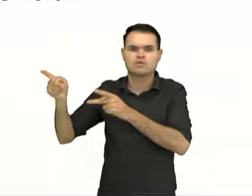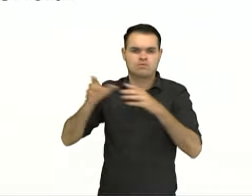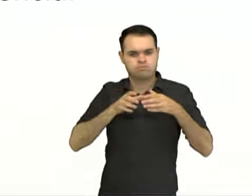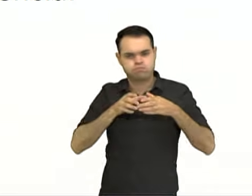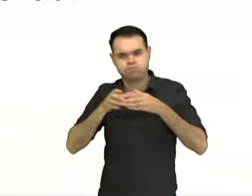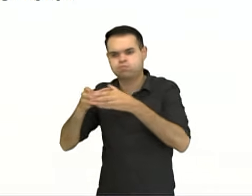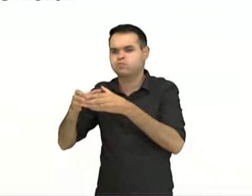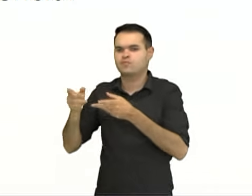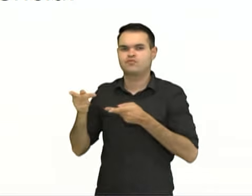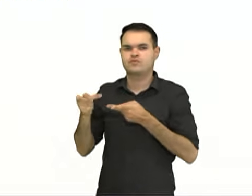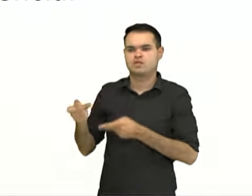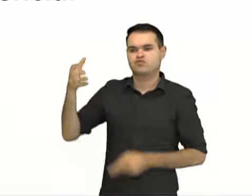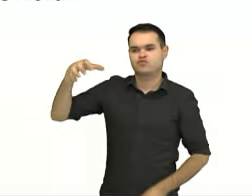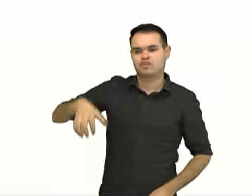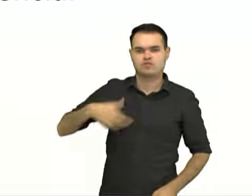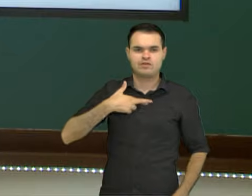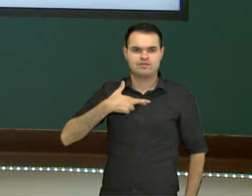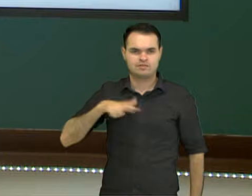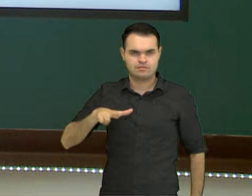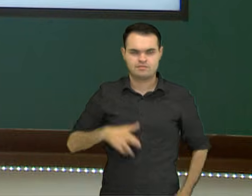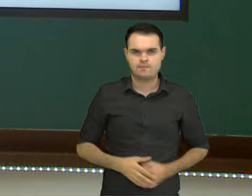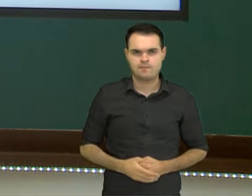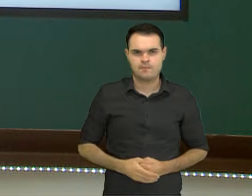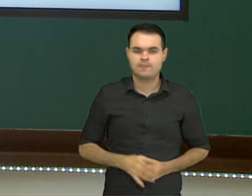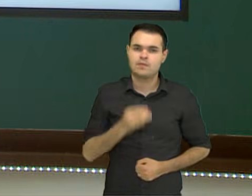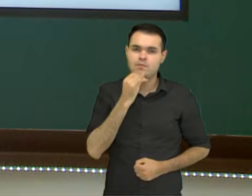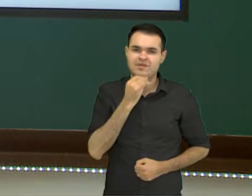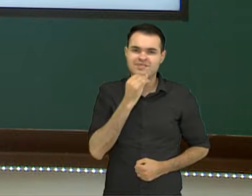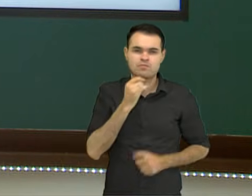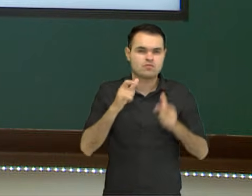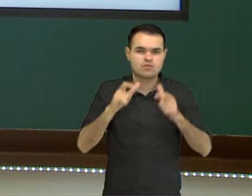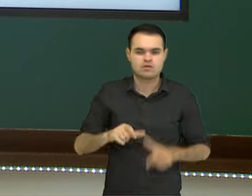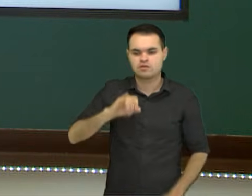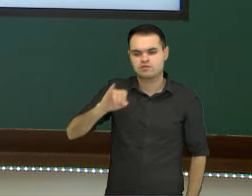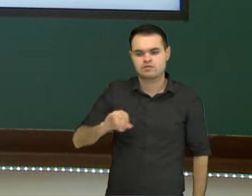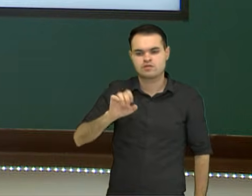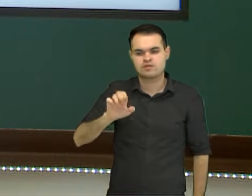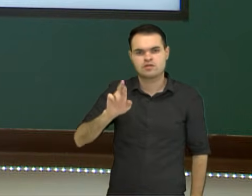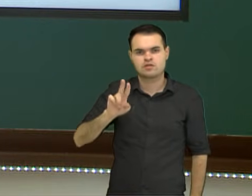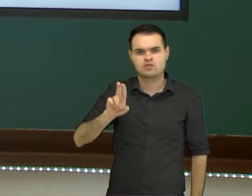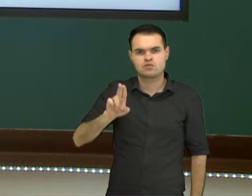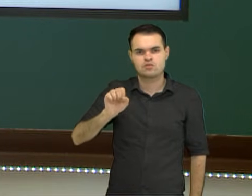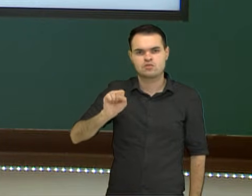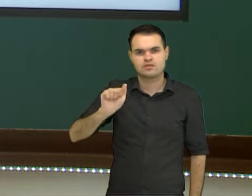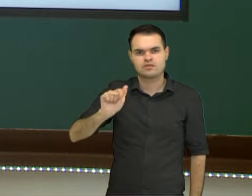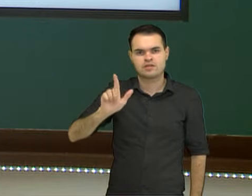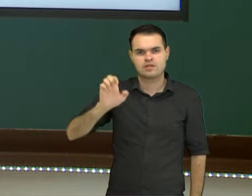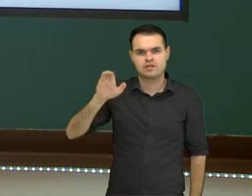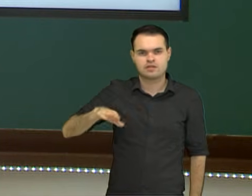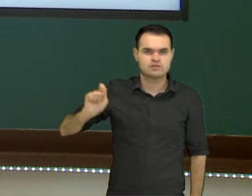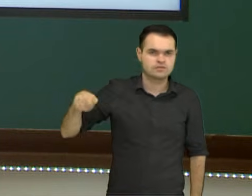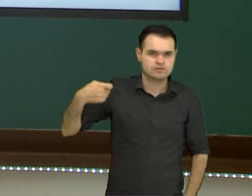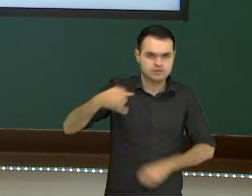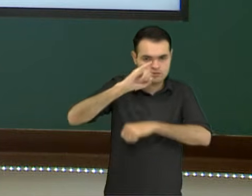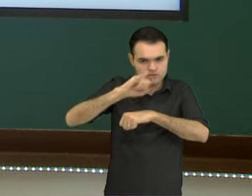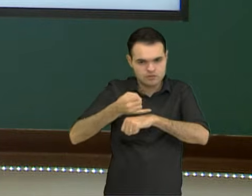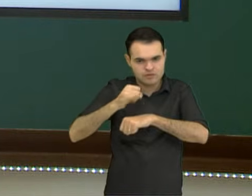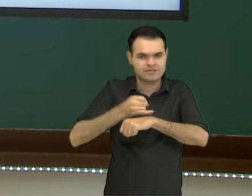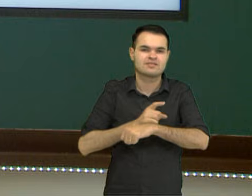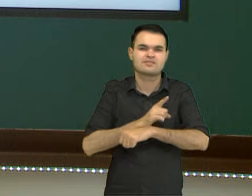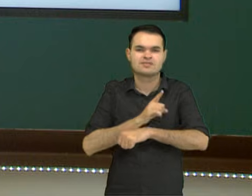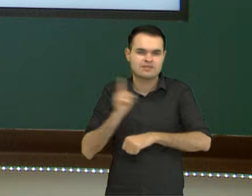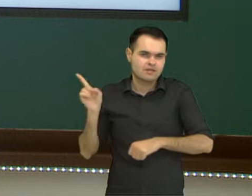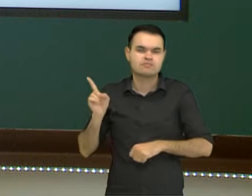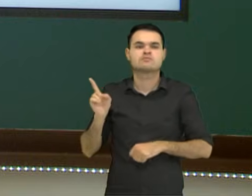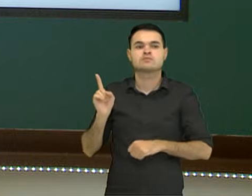para visitar os centros religiosos, como Jerusalém, né? Então aqui eu trago para vocês uma representação de